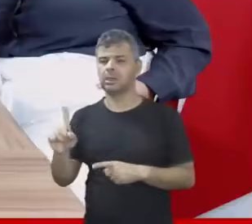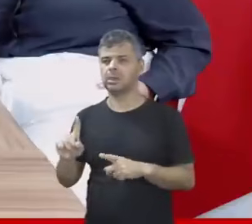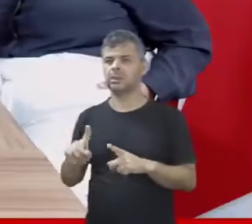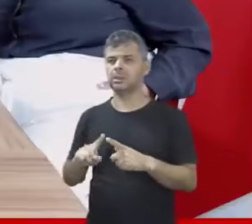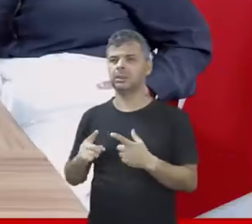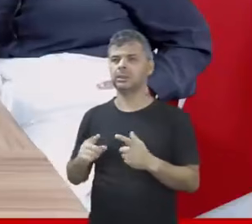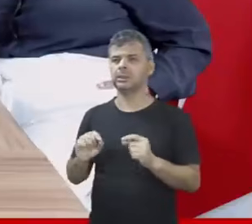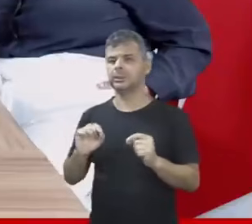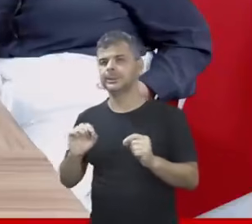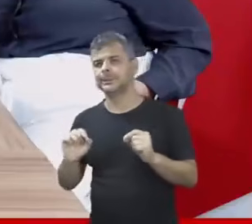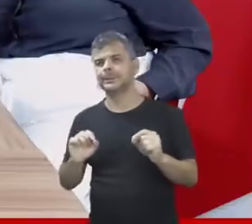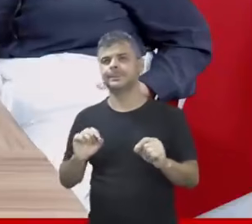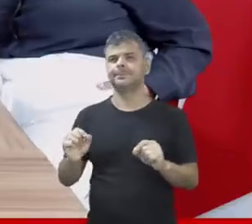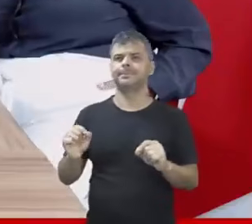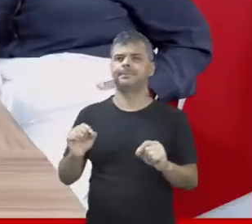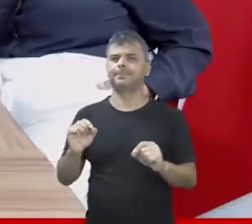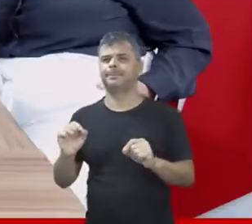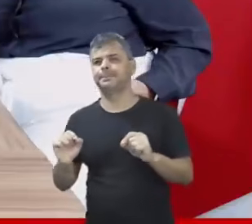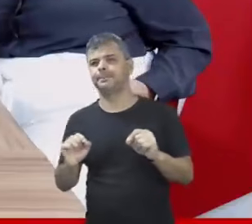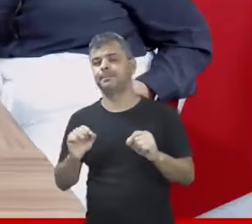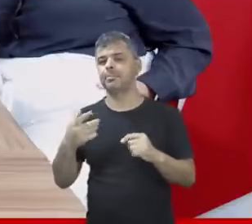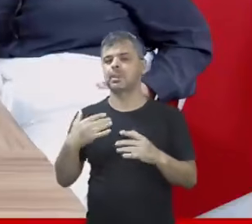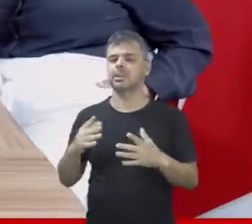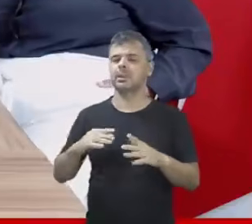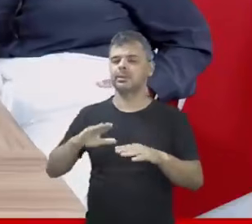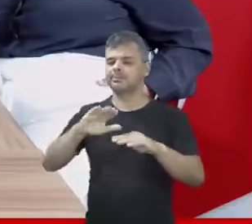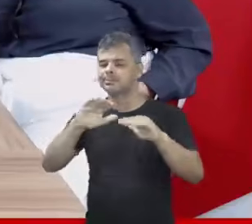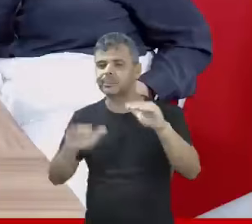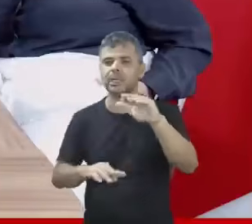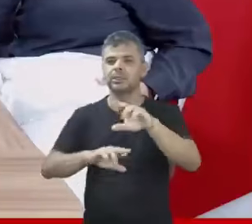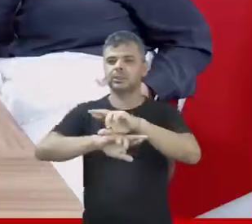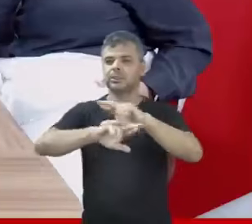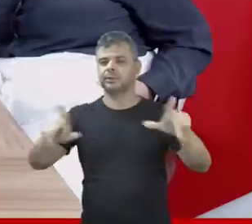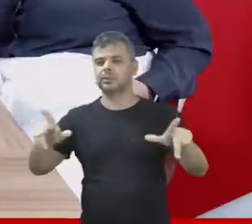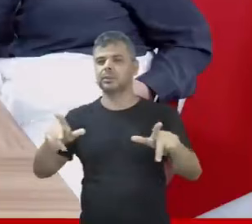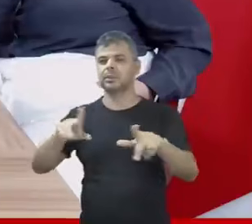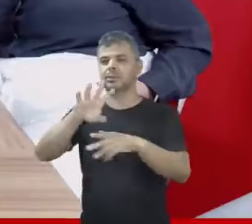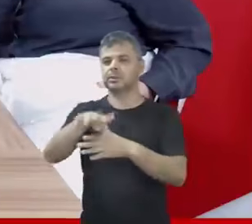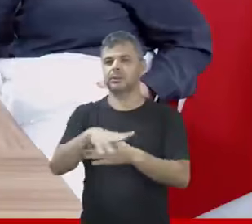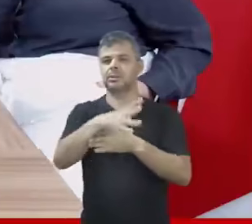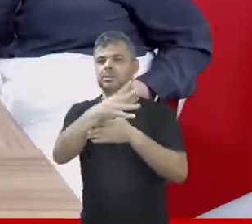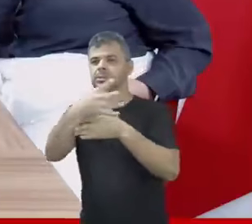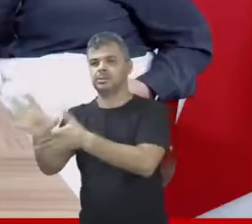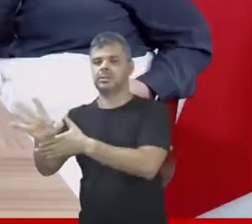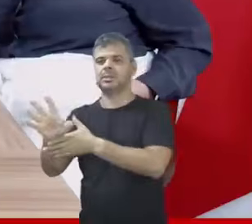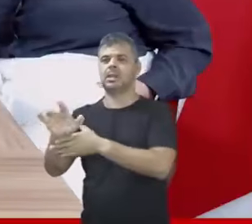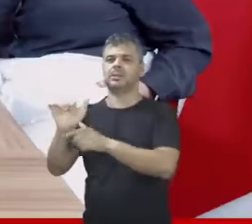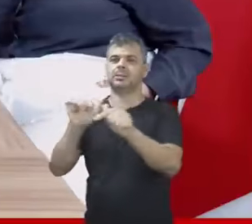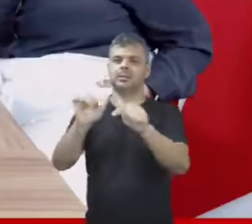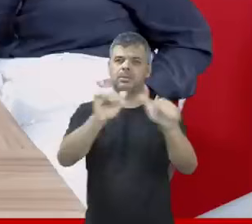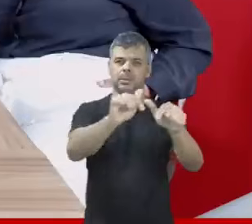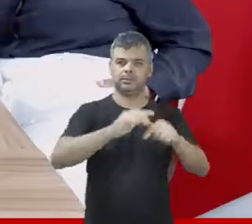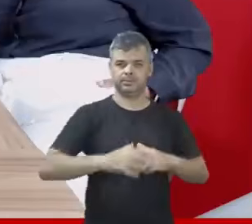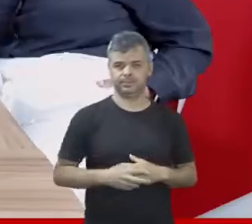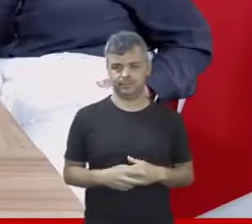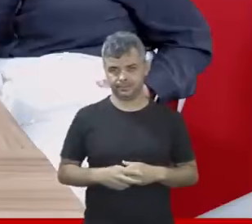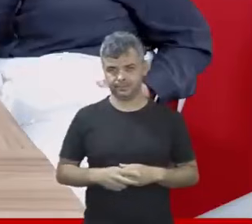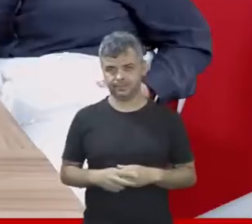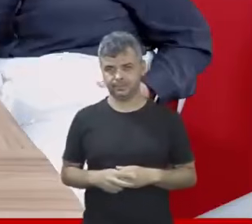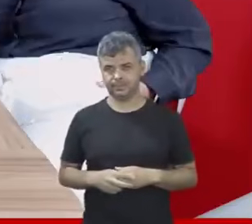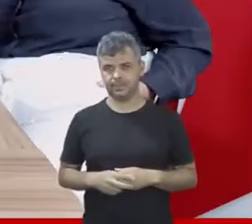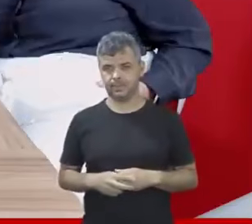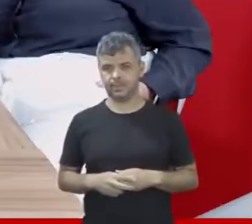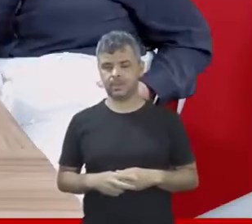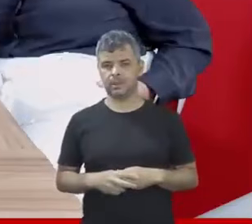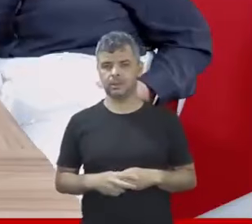por muitas dessas desigualdades aí na questão da escala e da produção de trabalho. E,